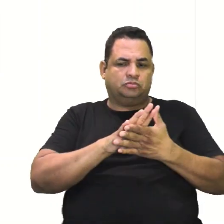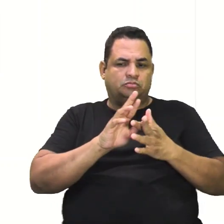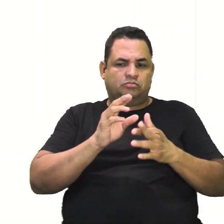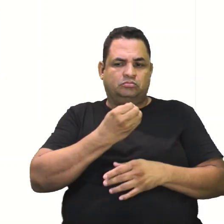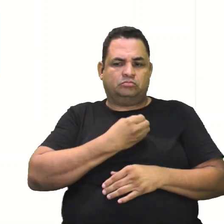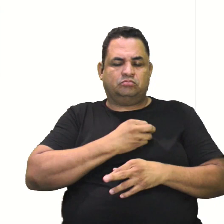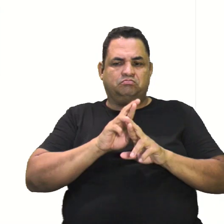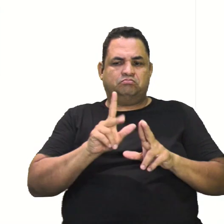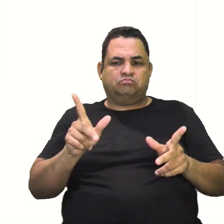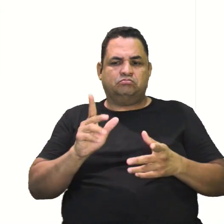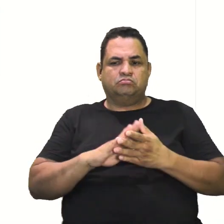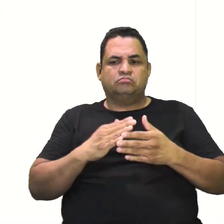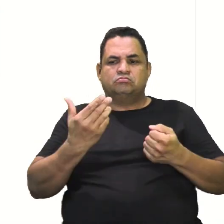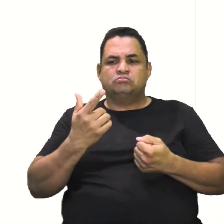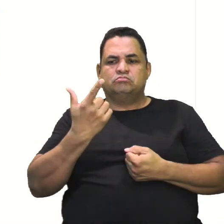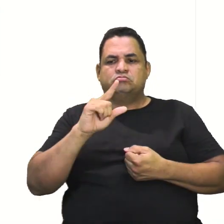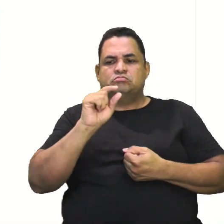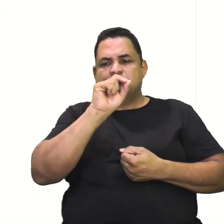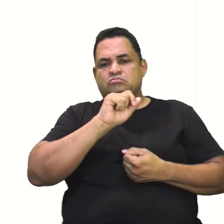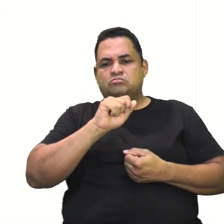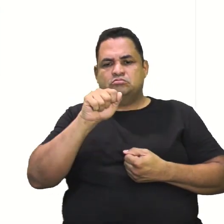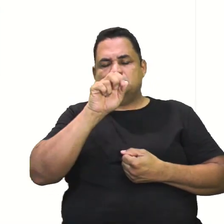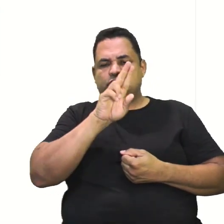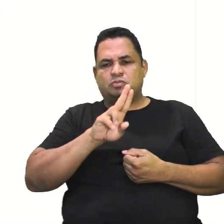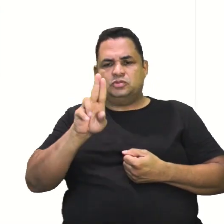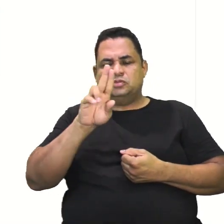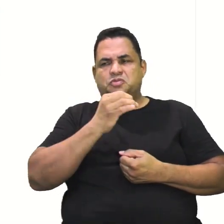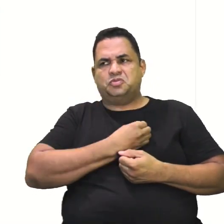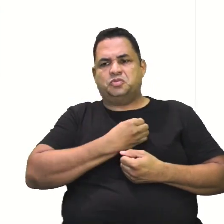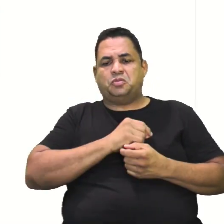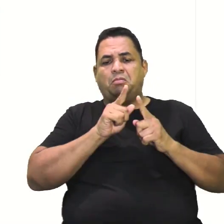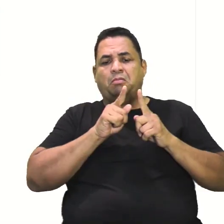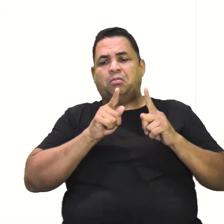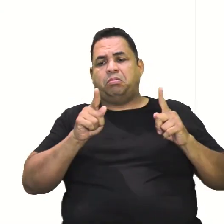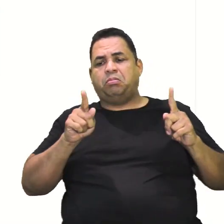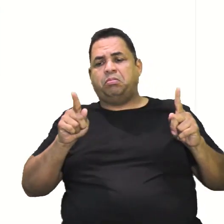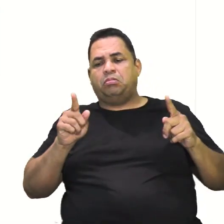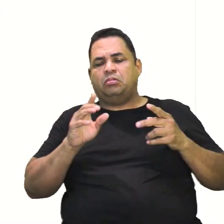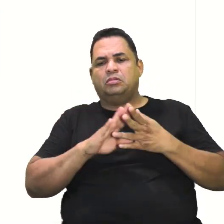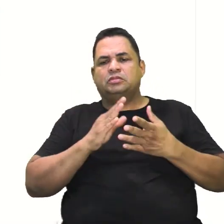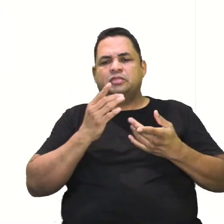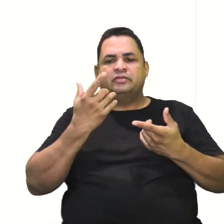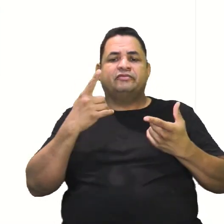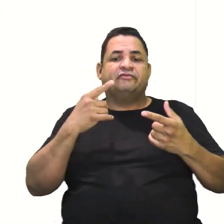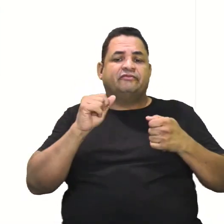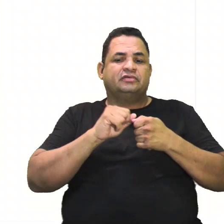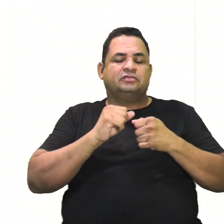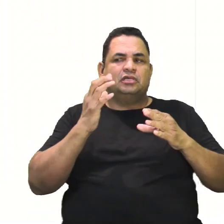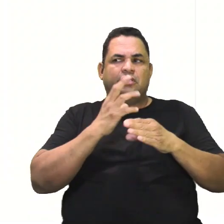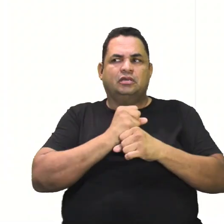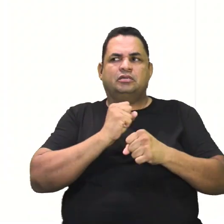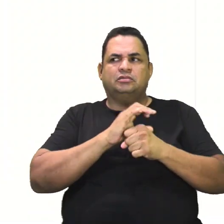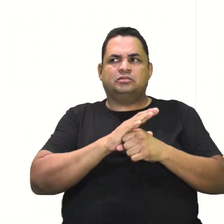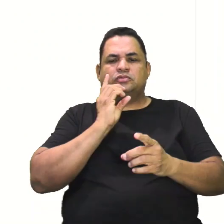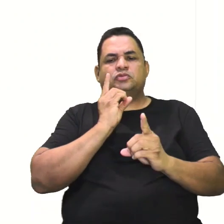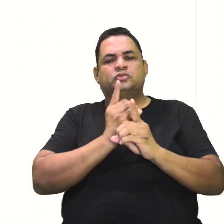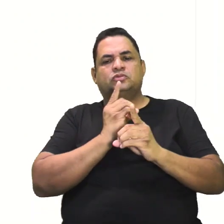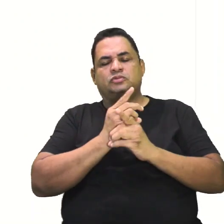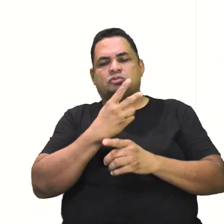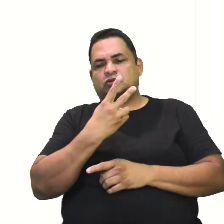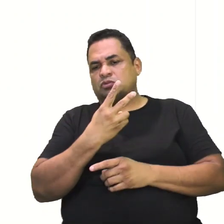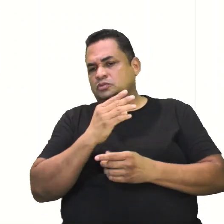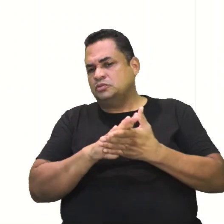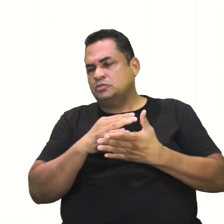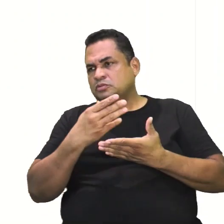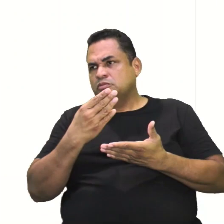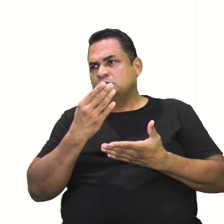diferente. E claro que você não vai colocar um número muito grande, porque você vai fazer conta, vai fazer o chuveirinho. Então você coloca, achou 2, coloca o